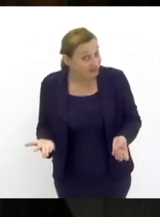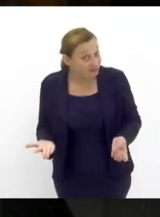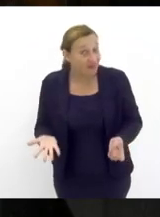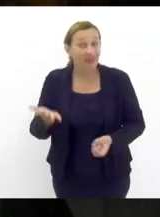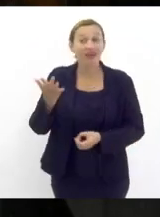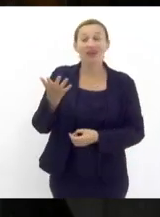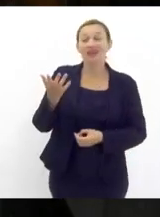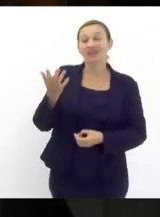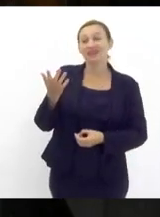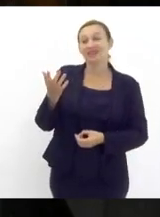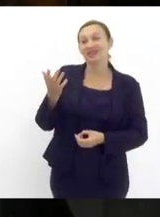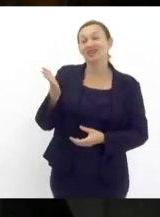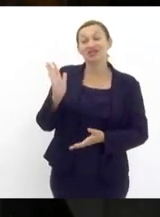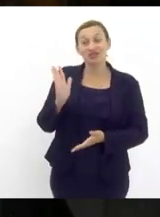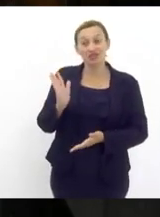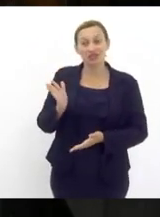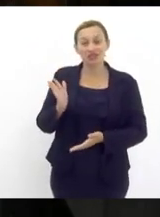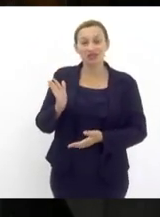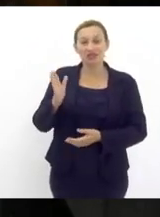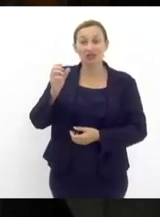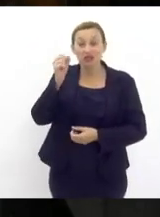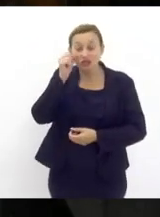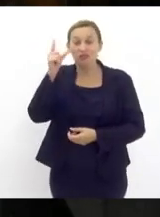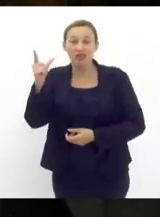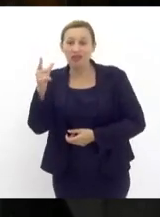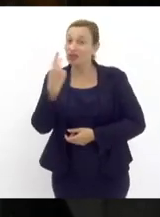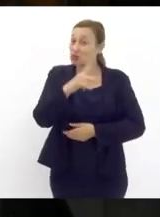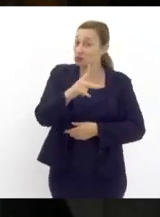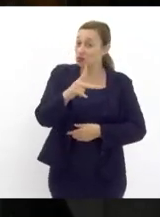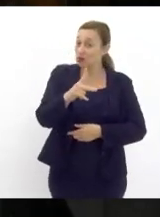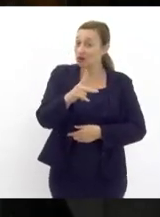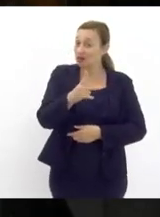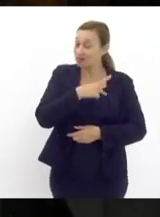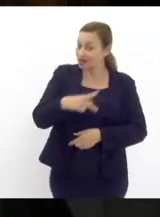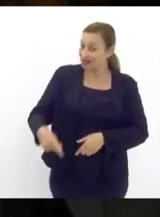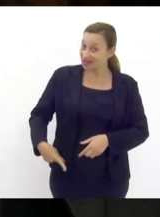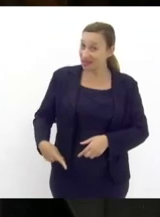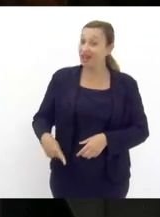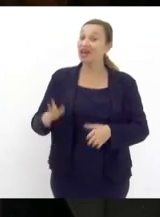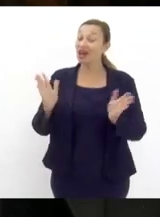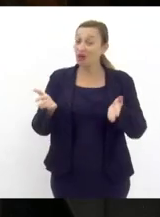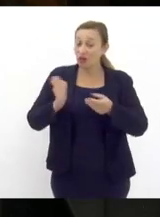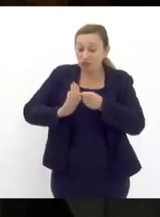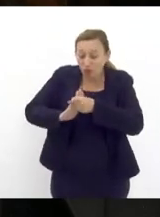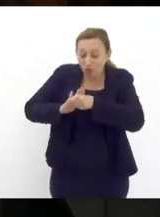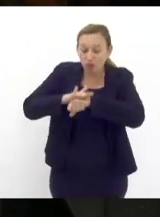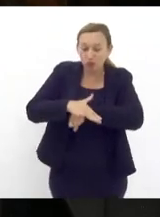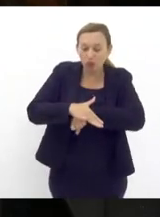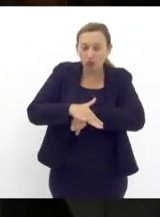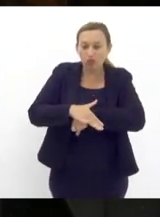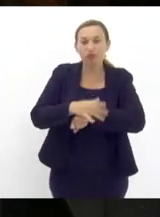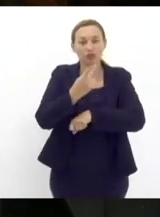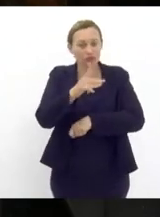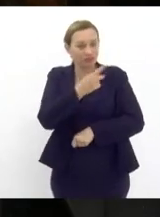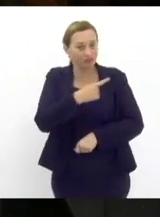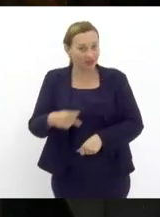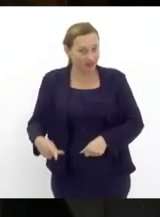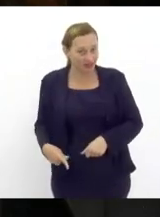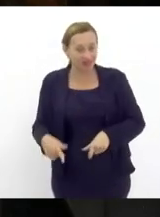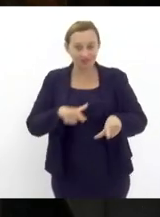amanhecemos sobre a sua presidência e vamos anoitecer sobre a sua presidência